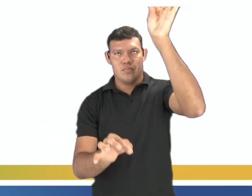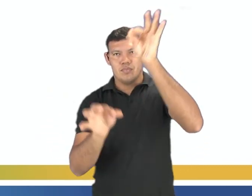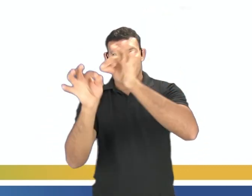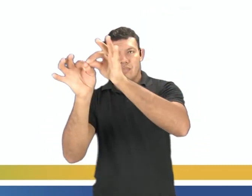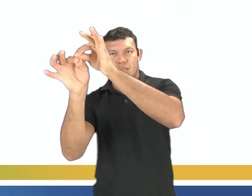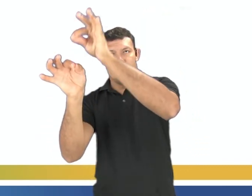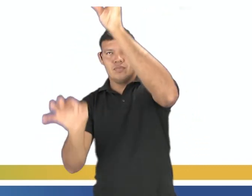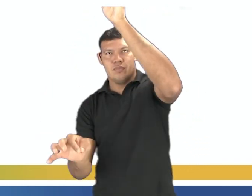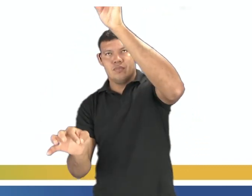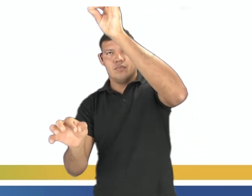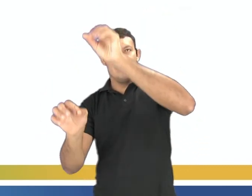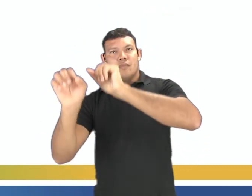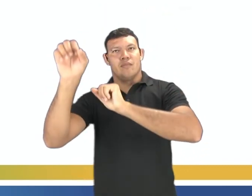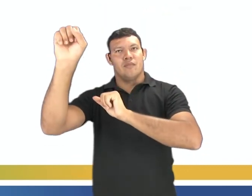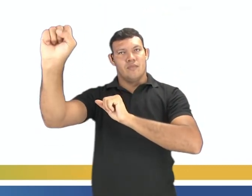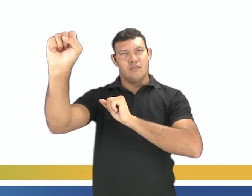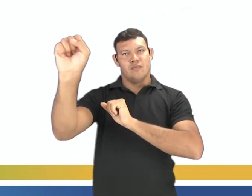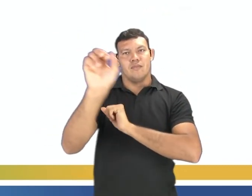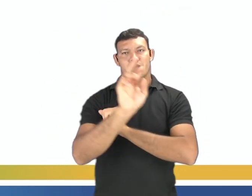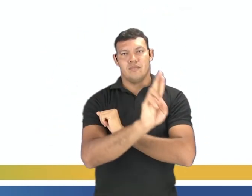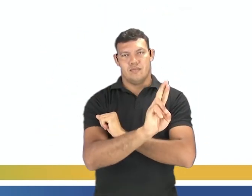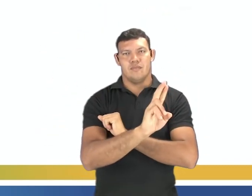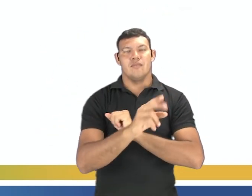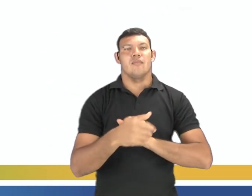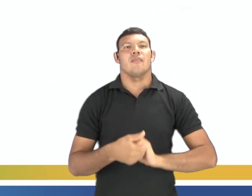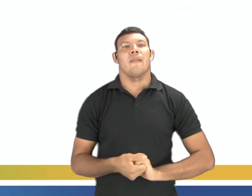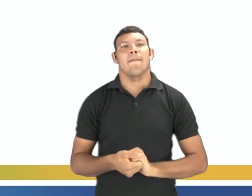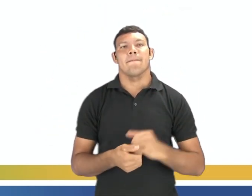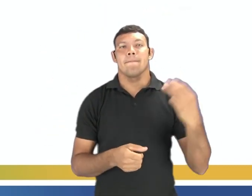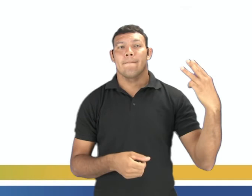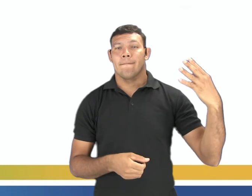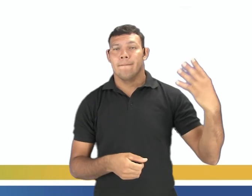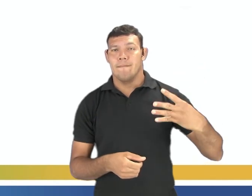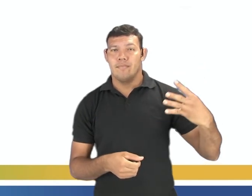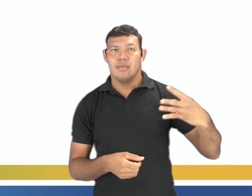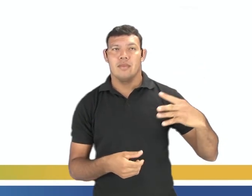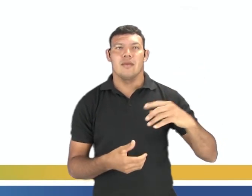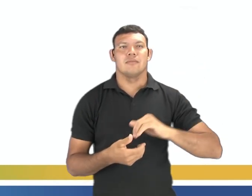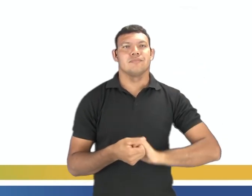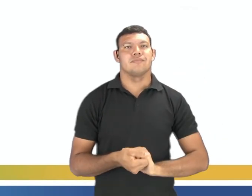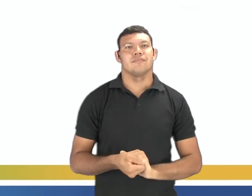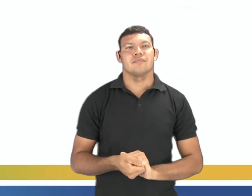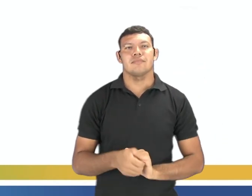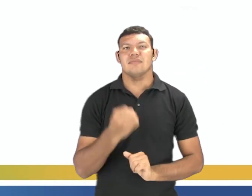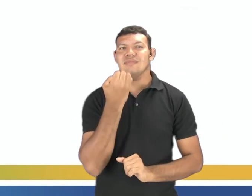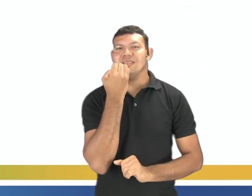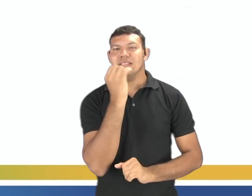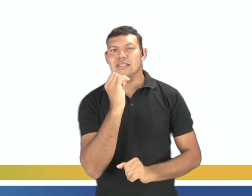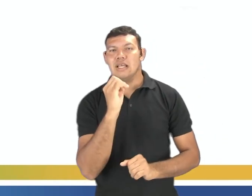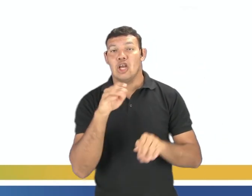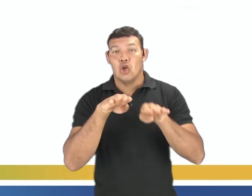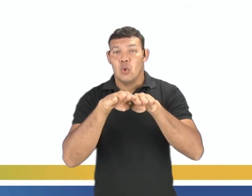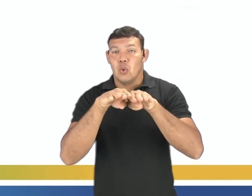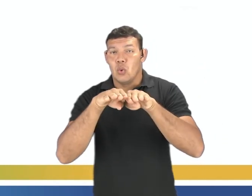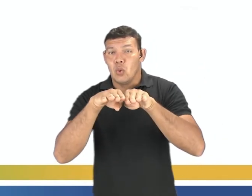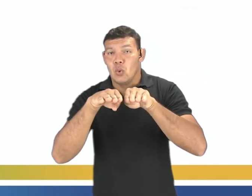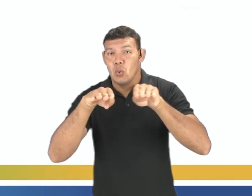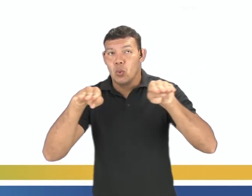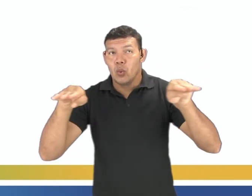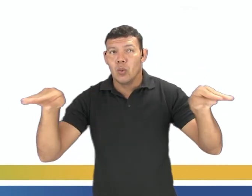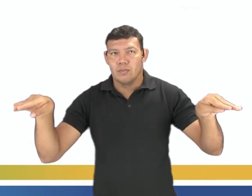dela então aí nós temos a terceira propriedade validada e a quarta propriedade